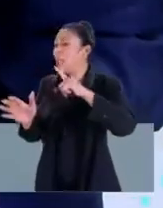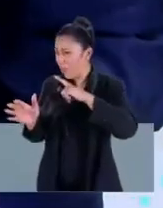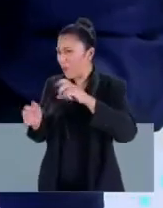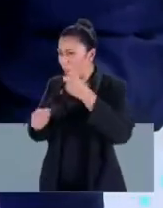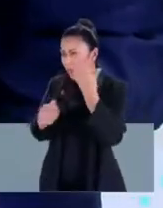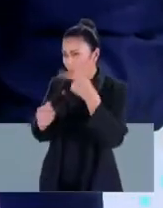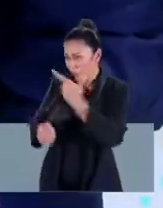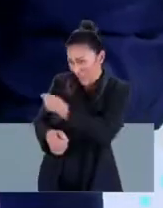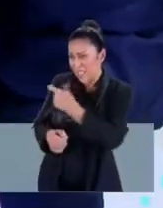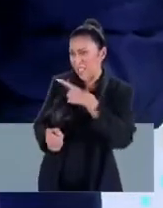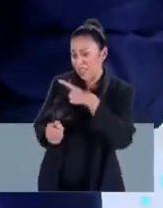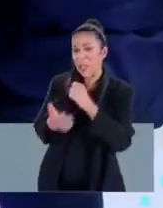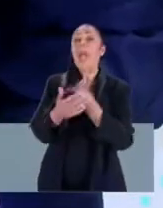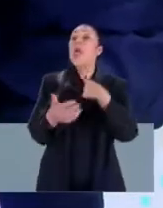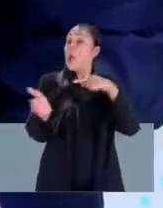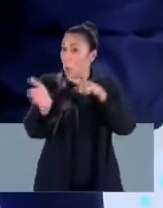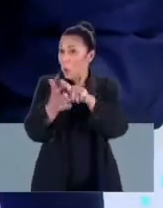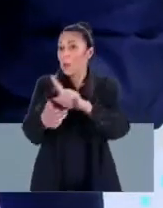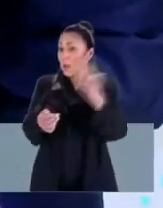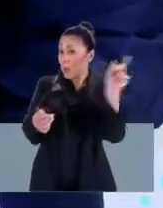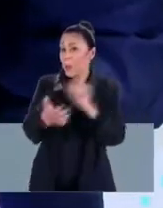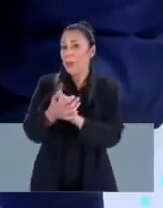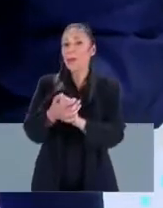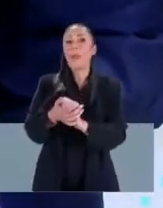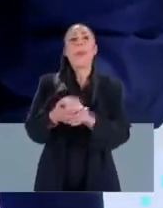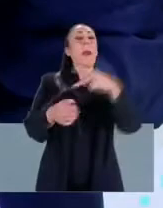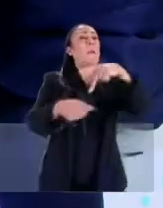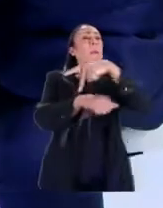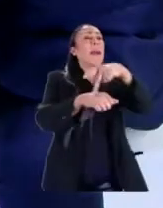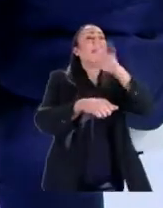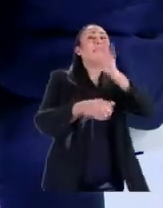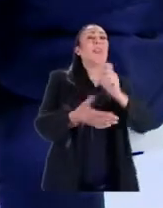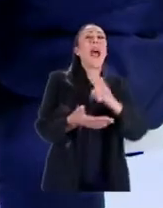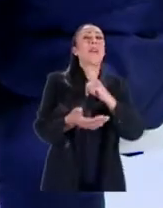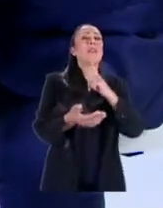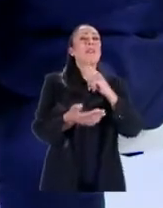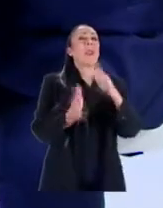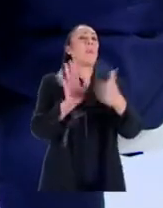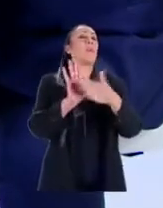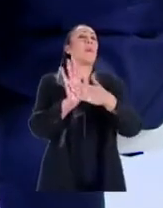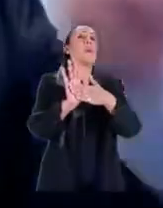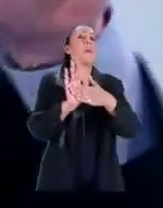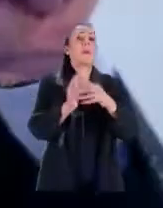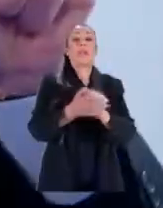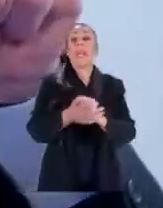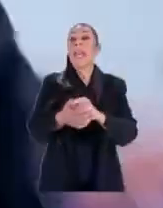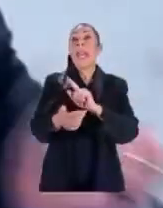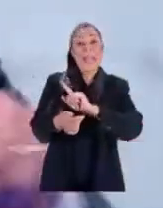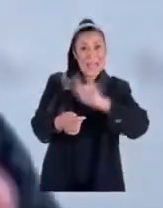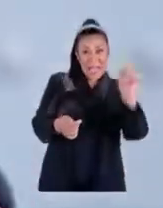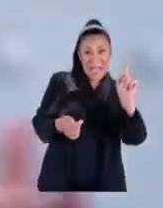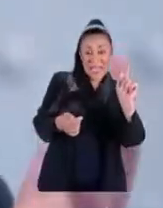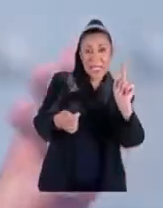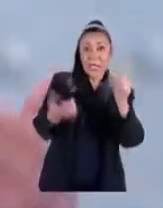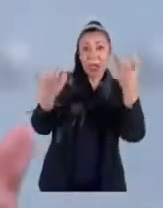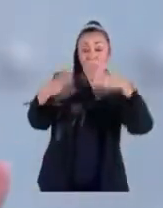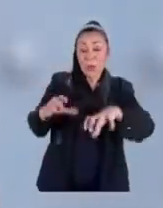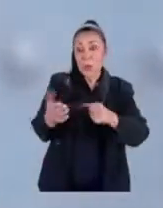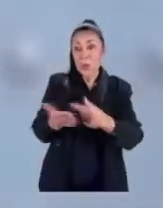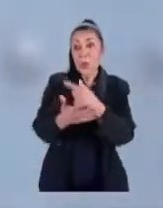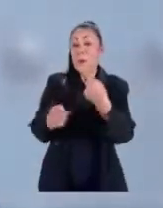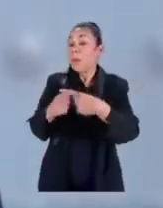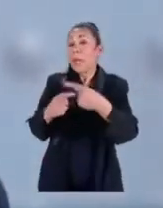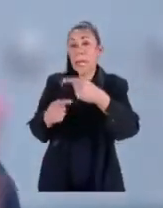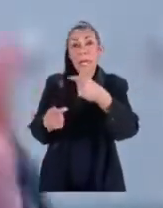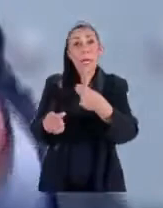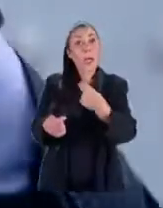acho que tinha. Eu perguntei para ele. O Brasil foi um dos primeiros países a receber a oferta de vacina. Ele não comprou porque ele não acreditava na vacina no começo,